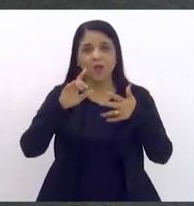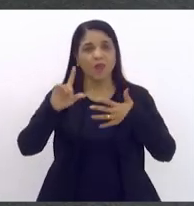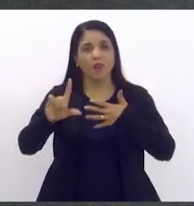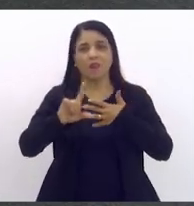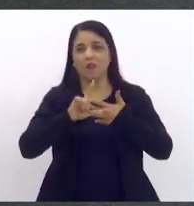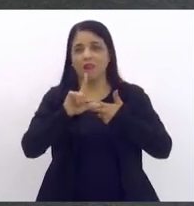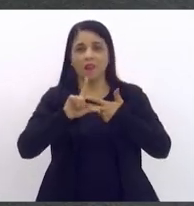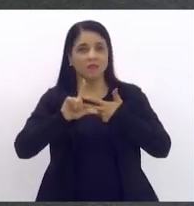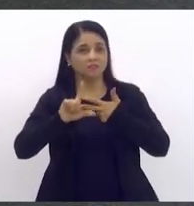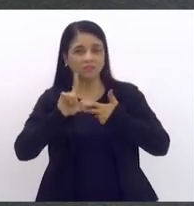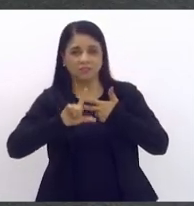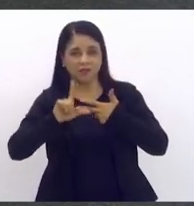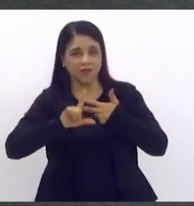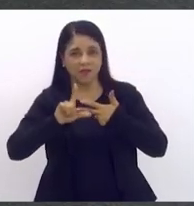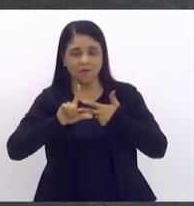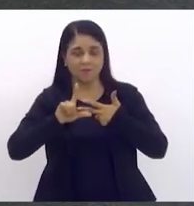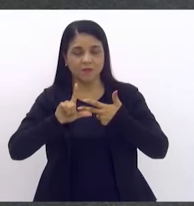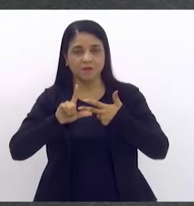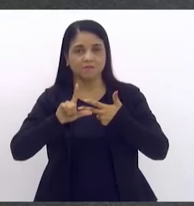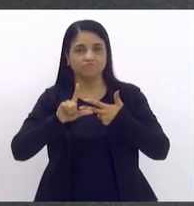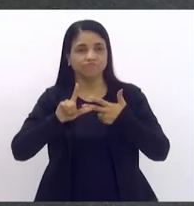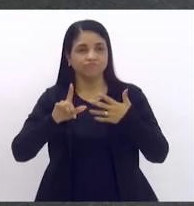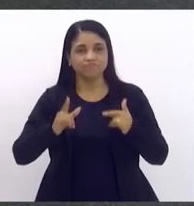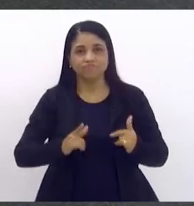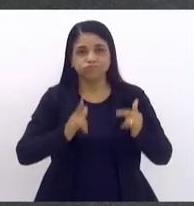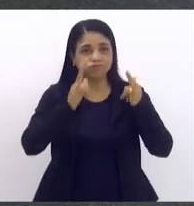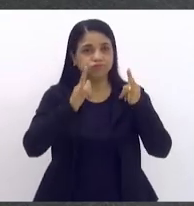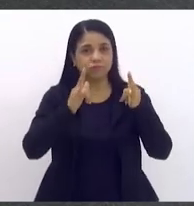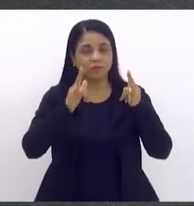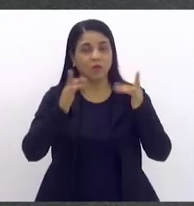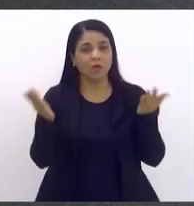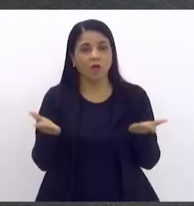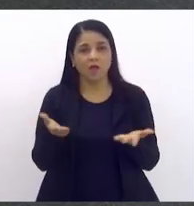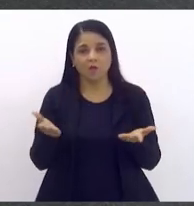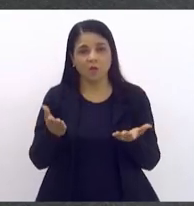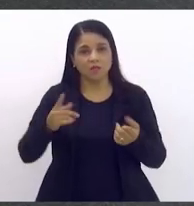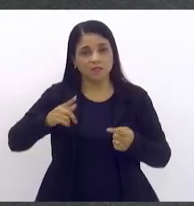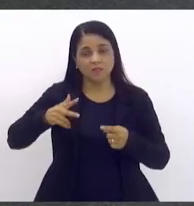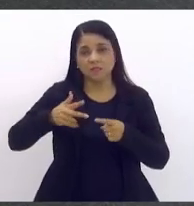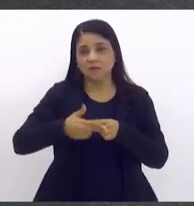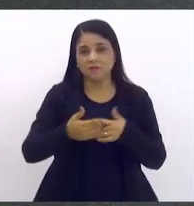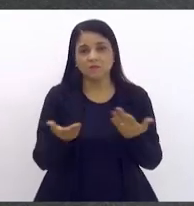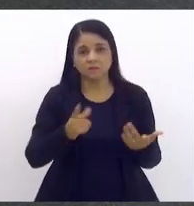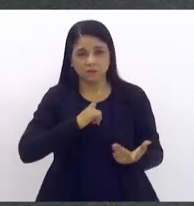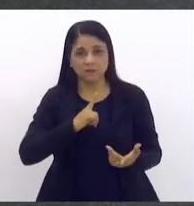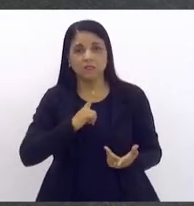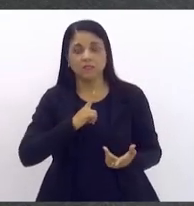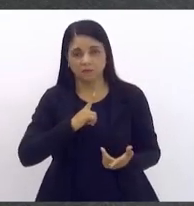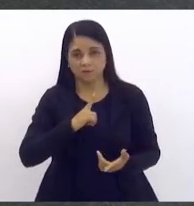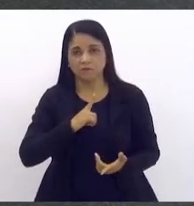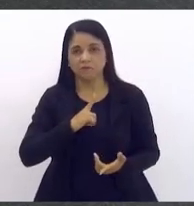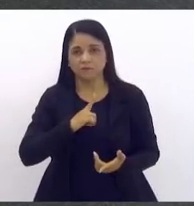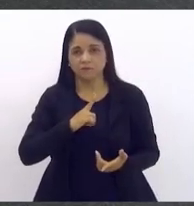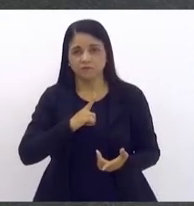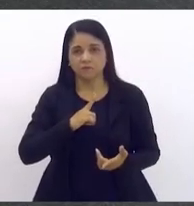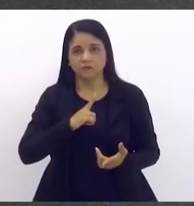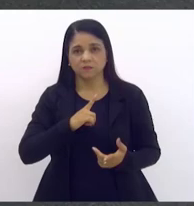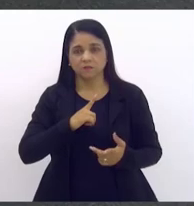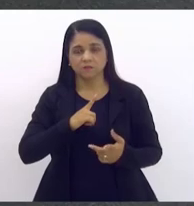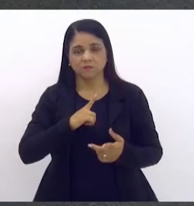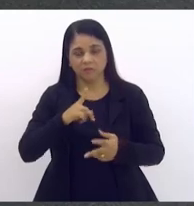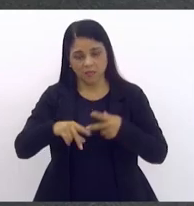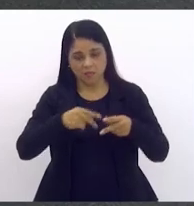a questão arquitetônica. Inclusive, o mercado sofreu uma intervenção recentemente, foi